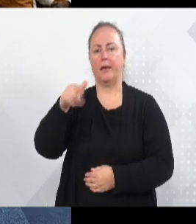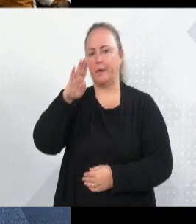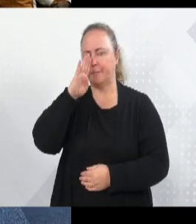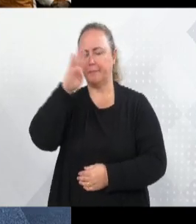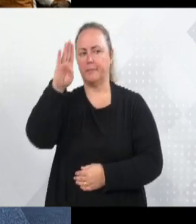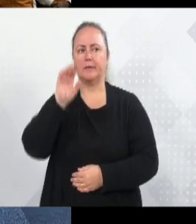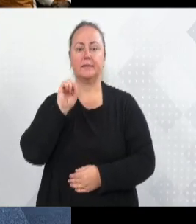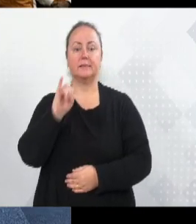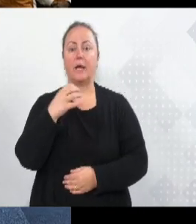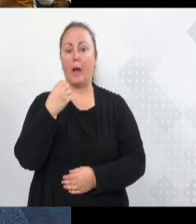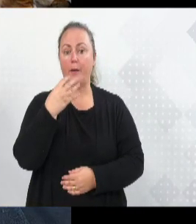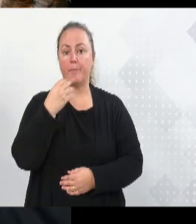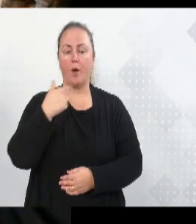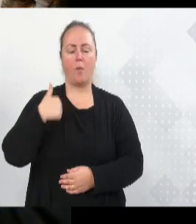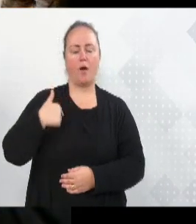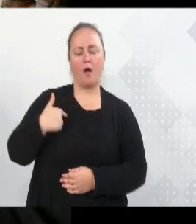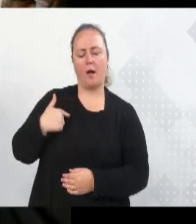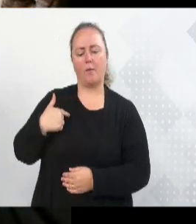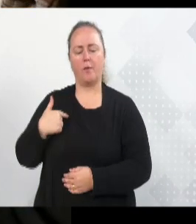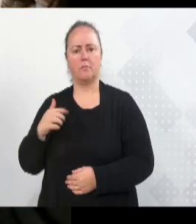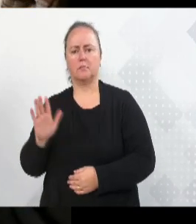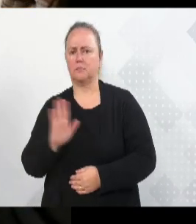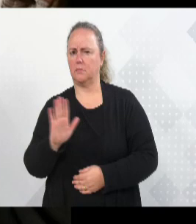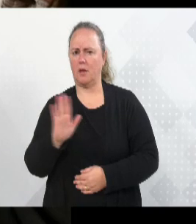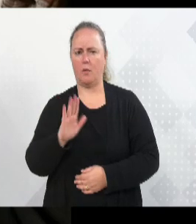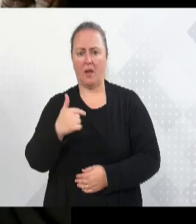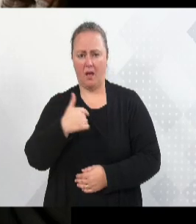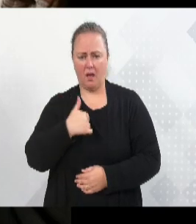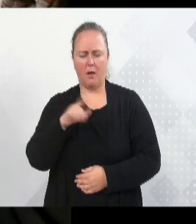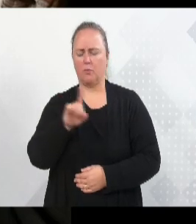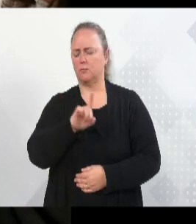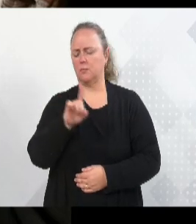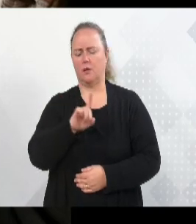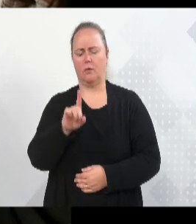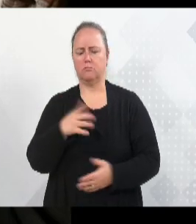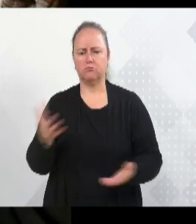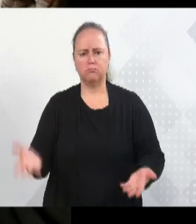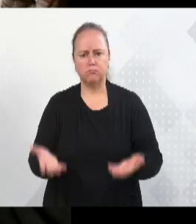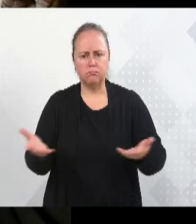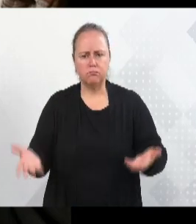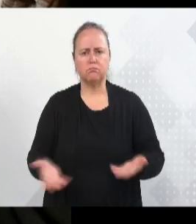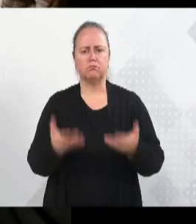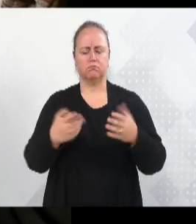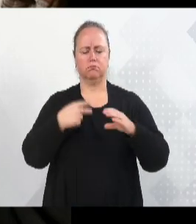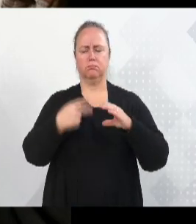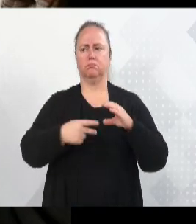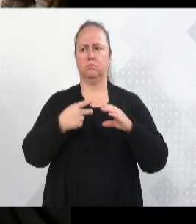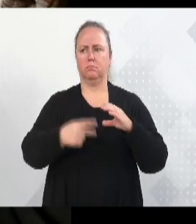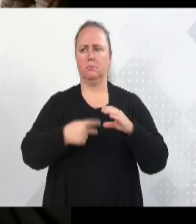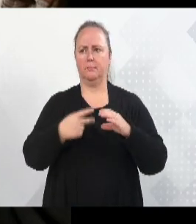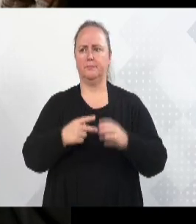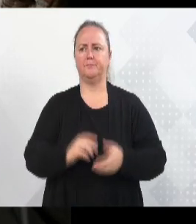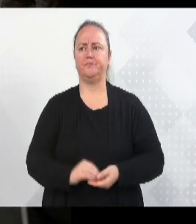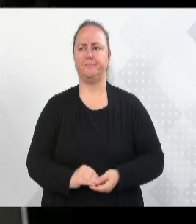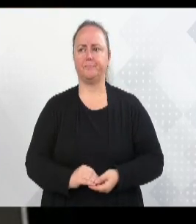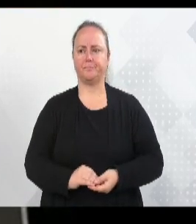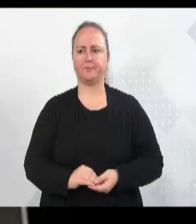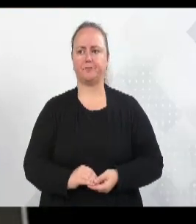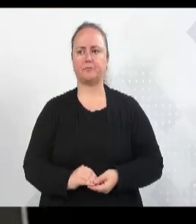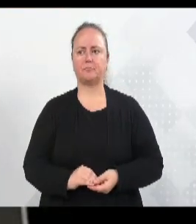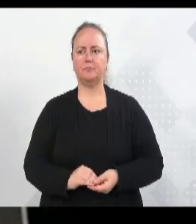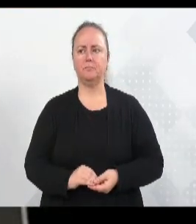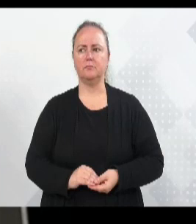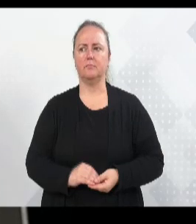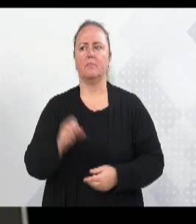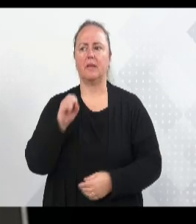bom, somente para eles, eu levo sempre, faço questão de sempre enaltecer o nome da casa. Independente se tem